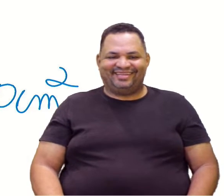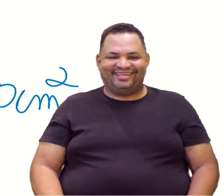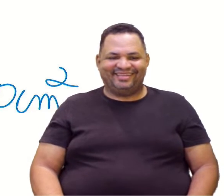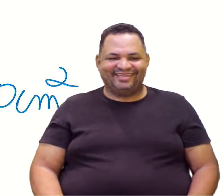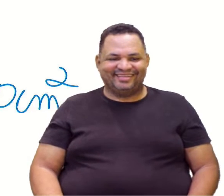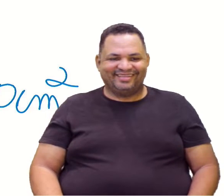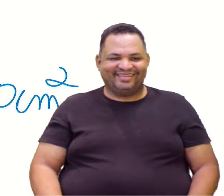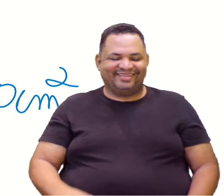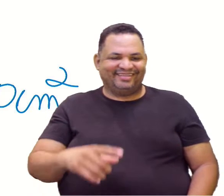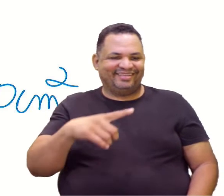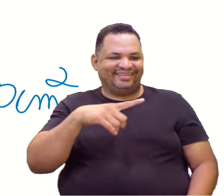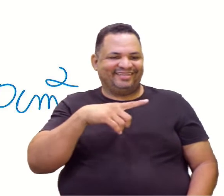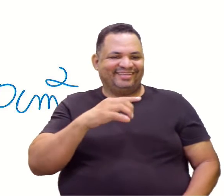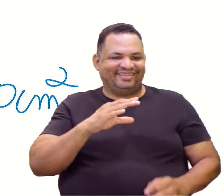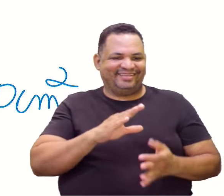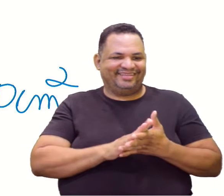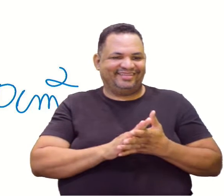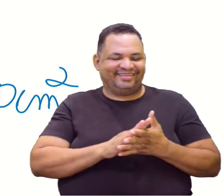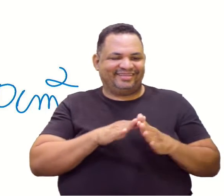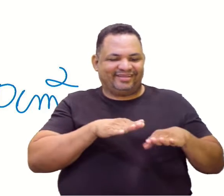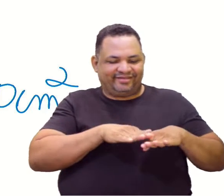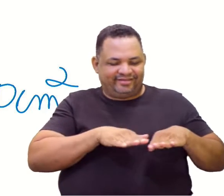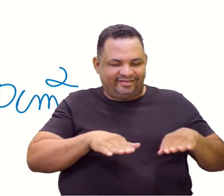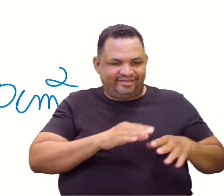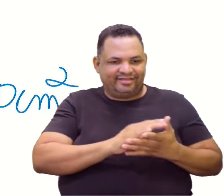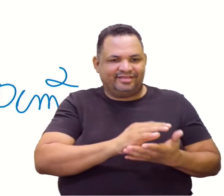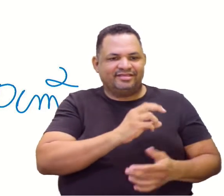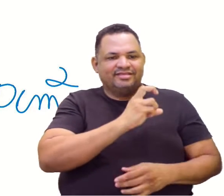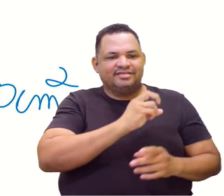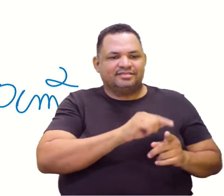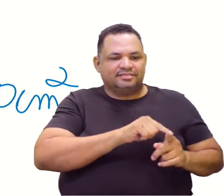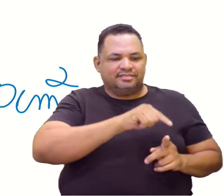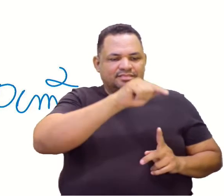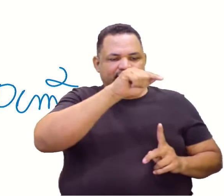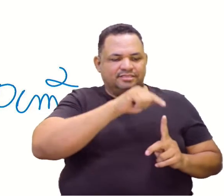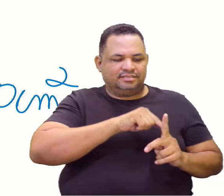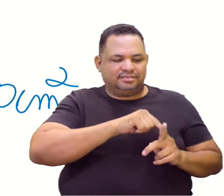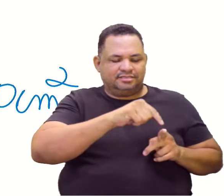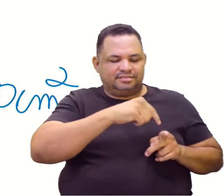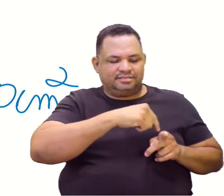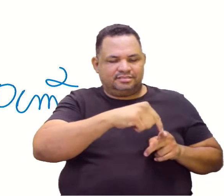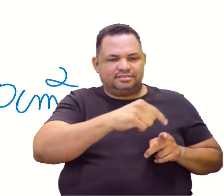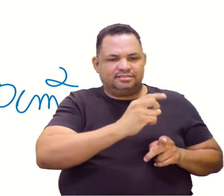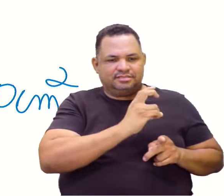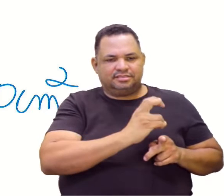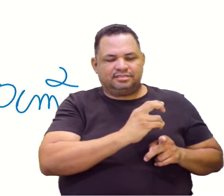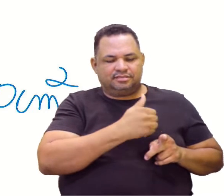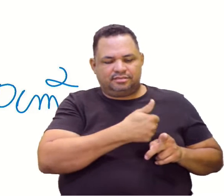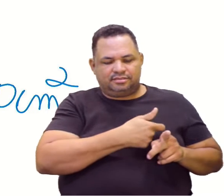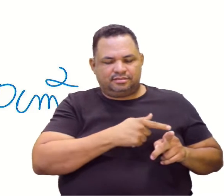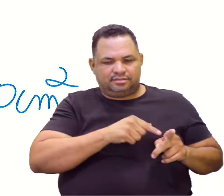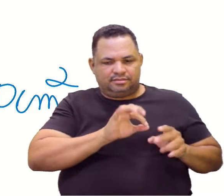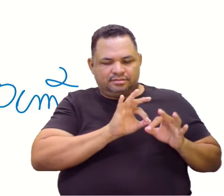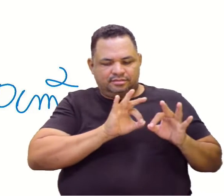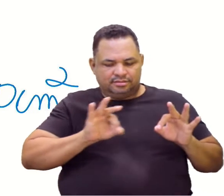ele é pequenininho, né? Eu quero revestir, ele tem 5 por 10. Ou seja, a área do ladrilho é quanto? 5 vezes